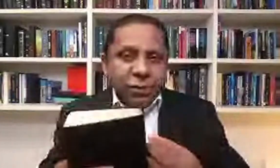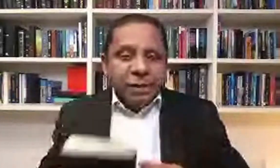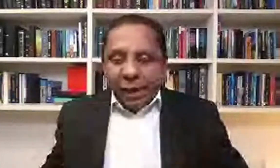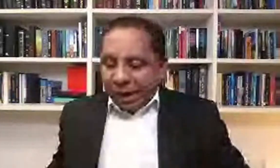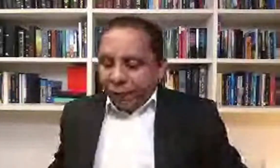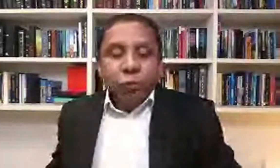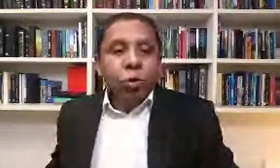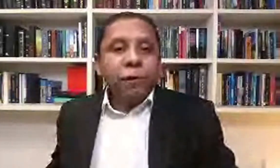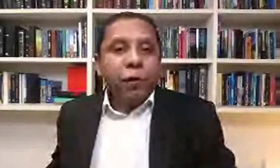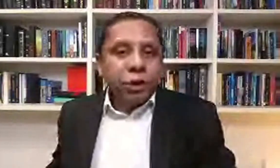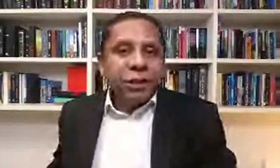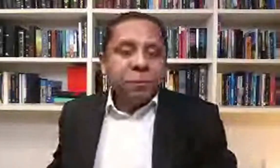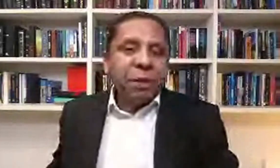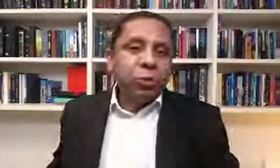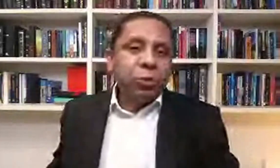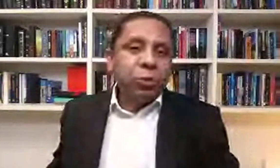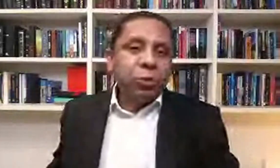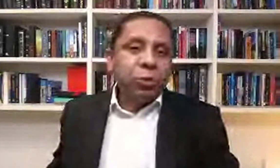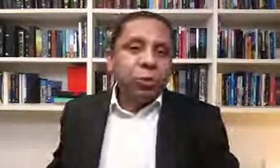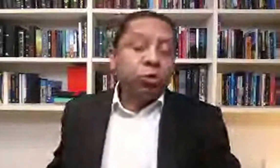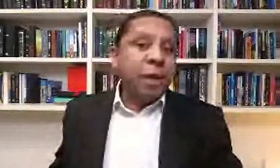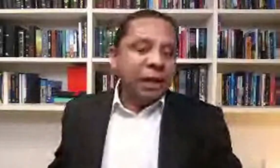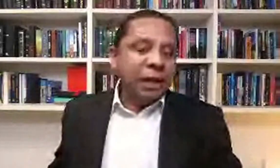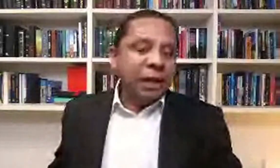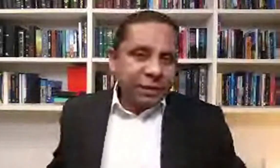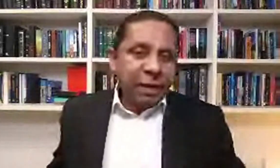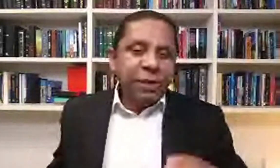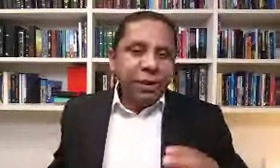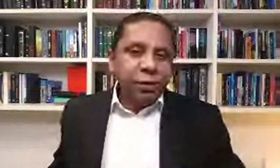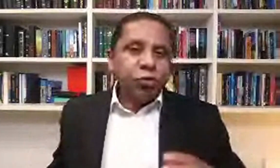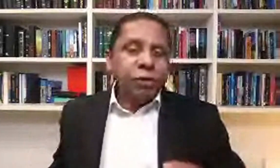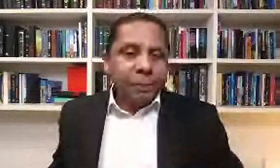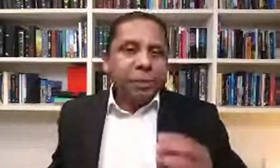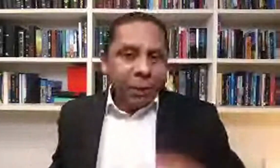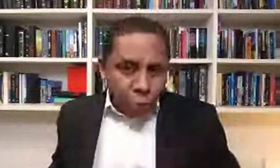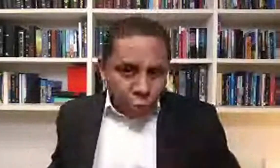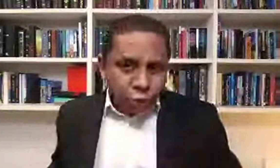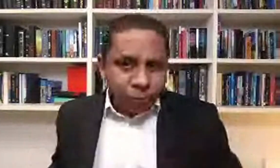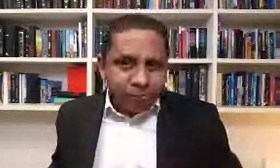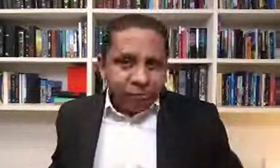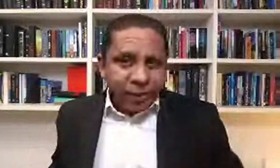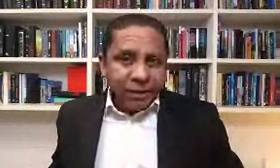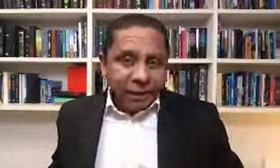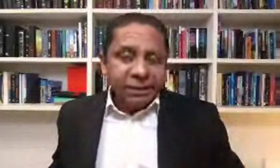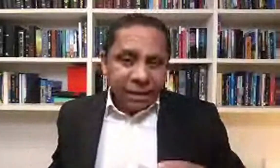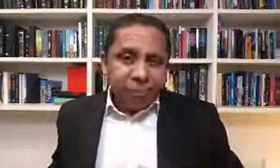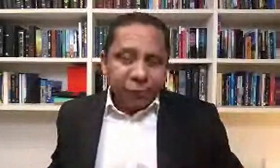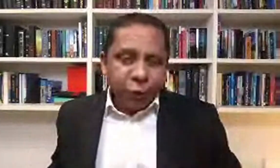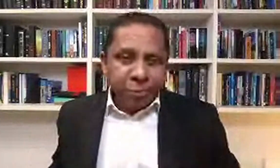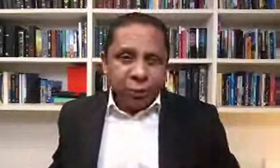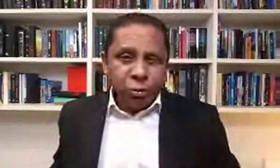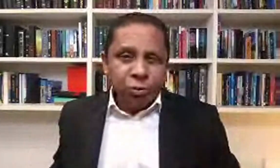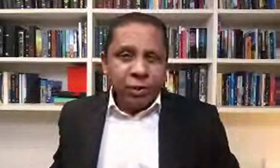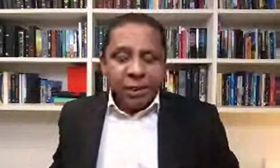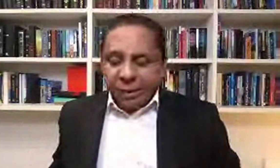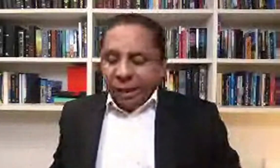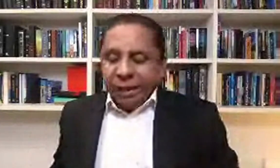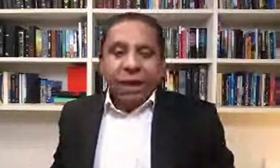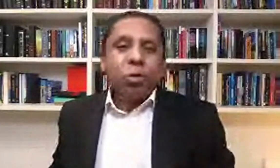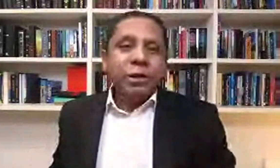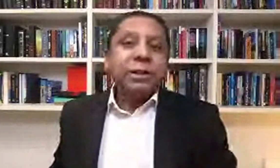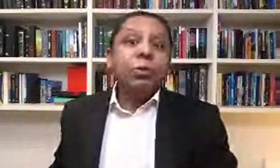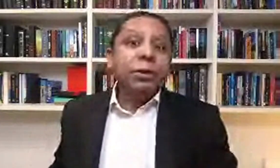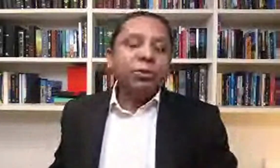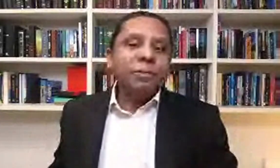religião foi muito forte nesse período de Pérgamo. Você sabe que isso é perigoso, né? Sempre foi perigoso. E